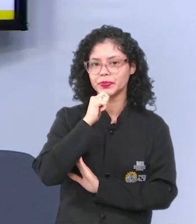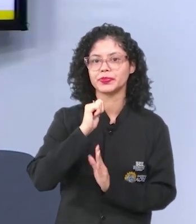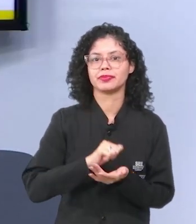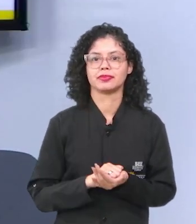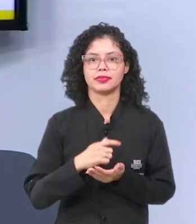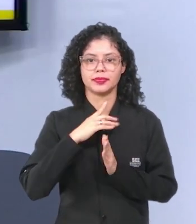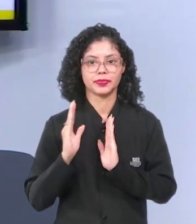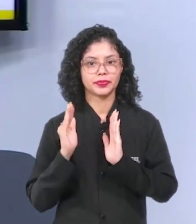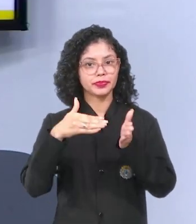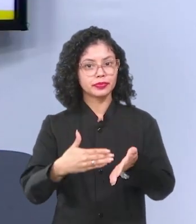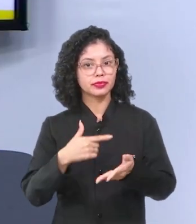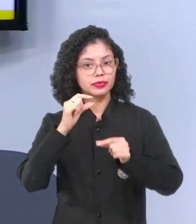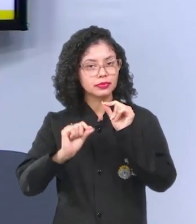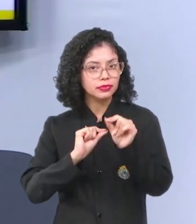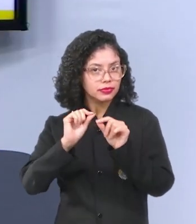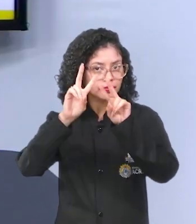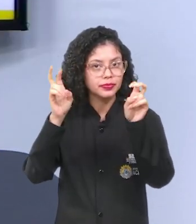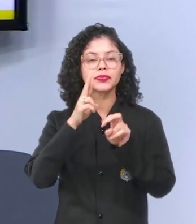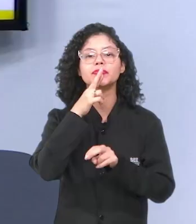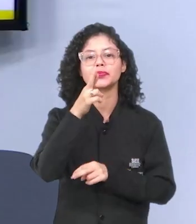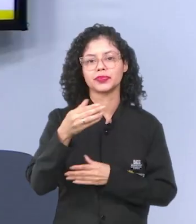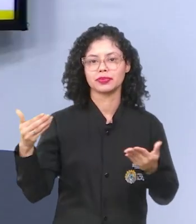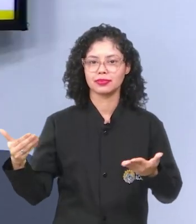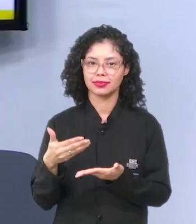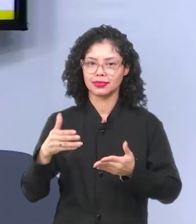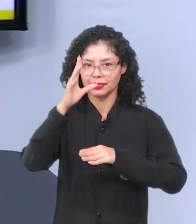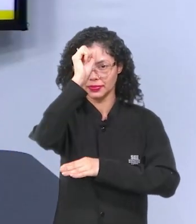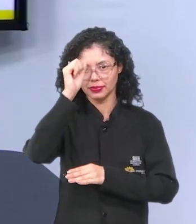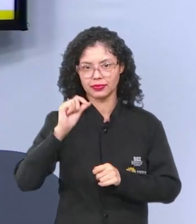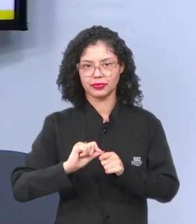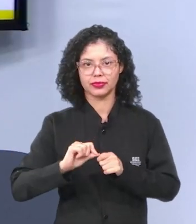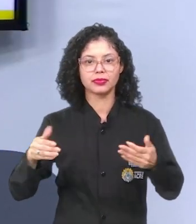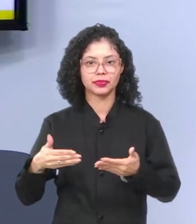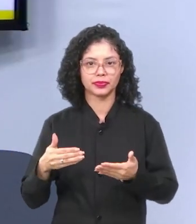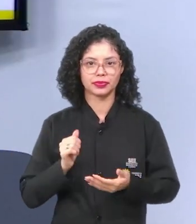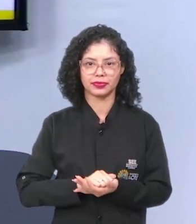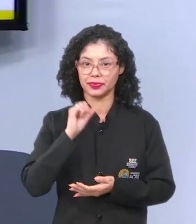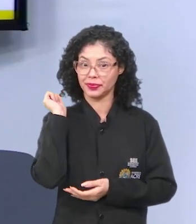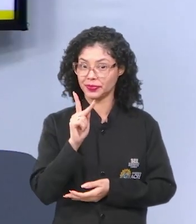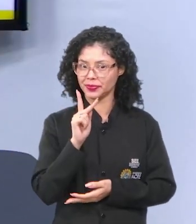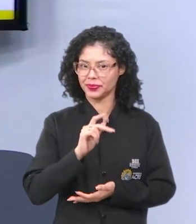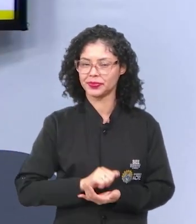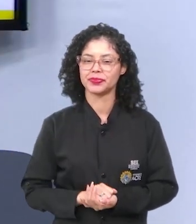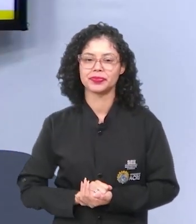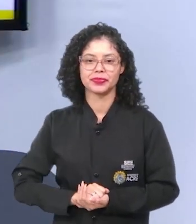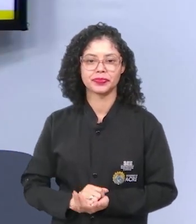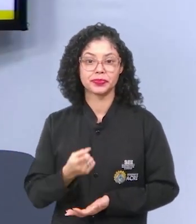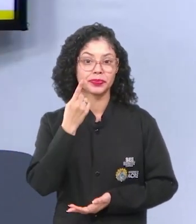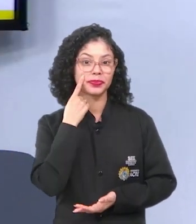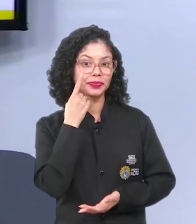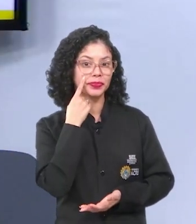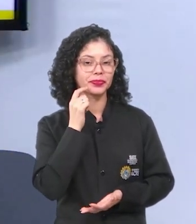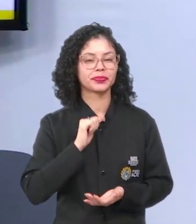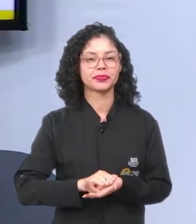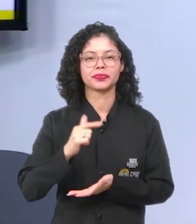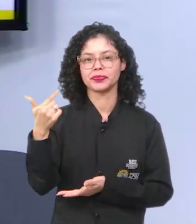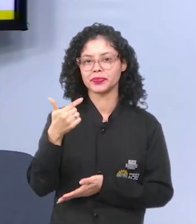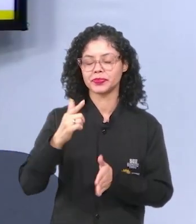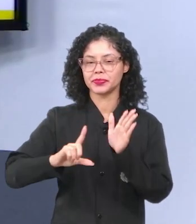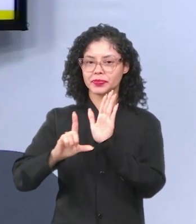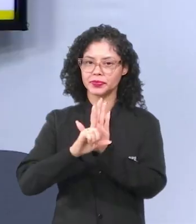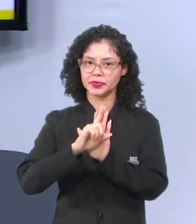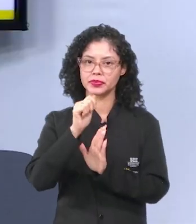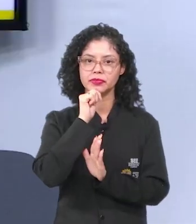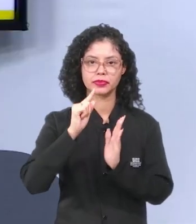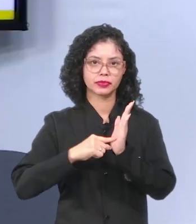ele chegou a um certo resultado que a gente vai estar aprendendo a fazer hoje, tá ok? Então, olha só, a segunda lei de Mendel, pessoal, um